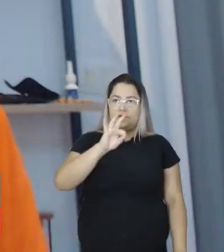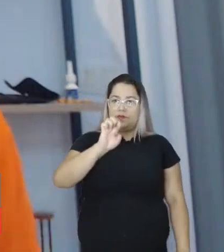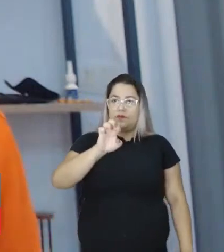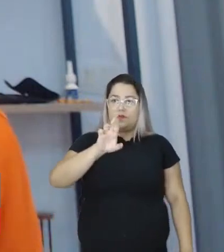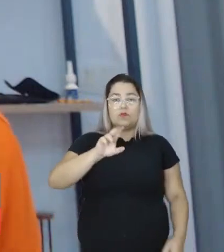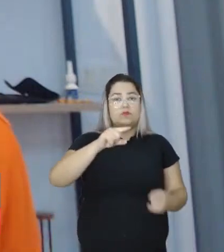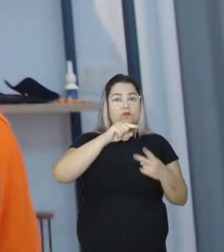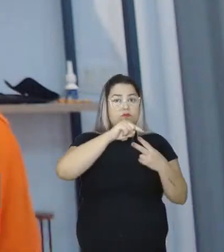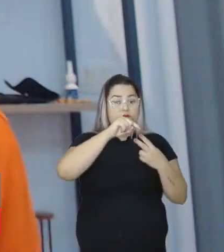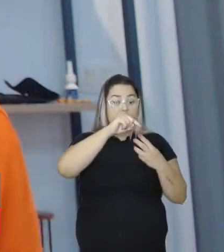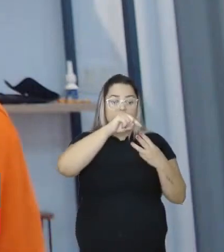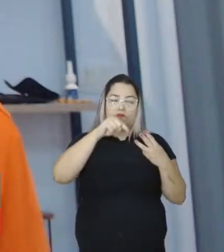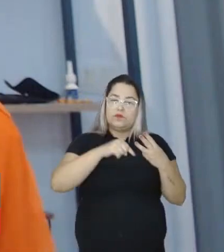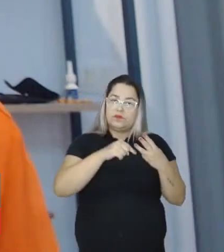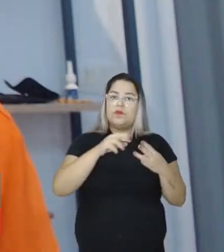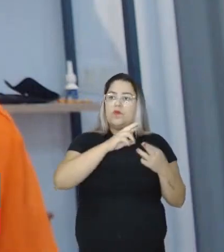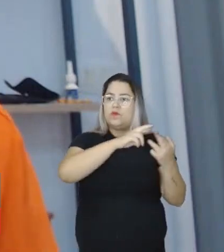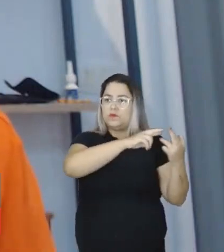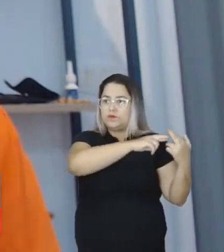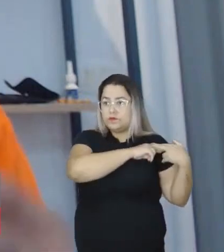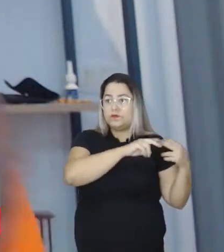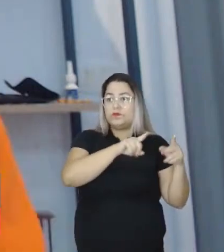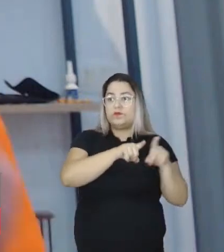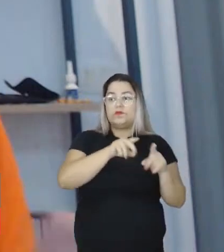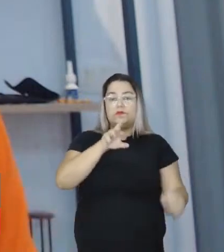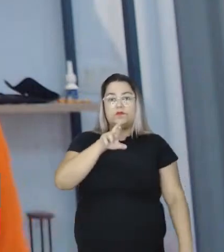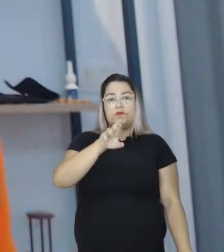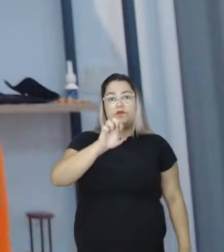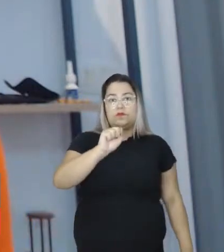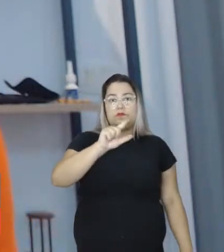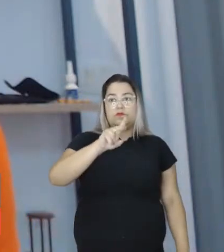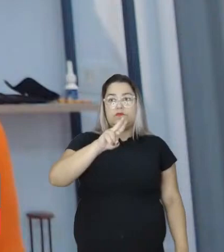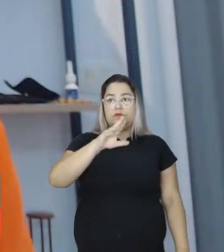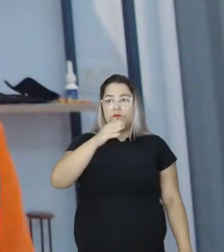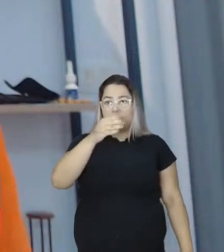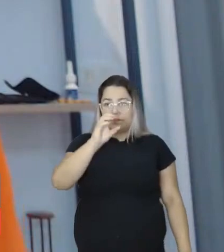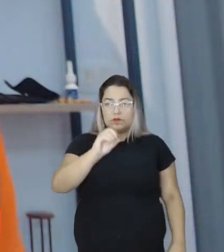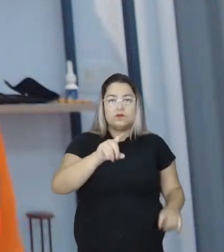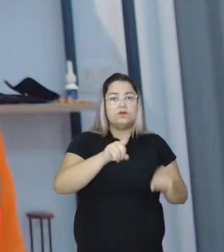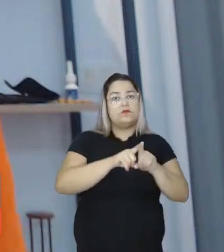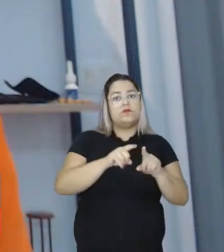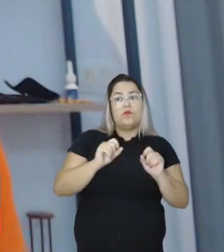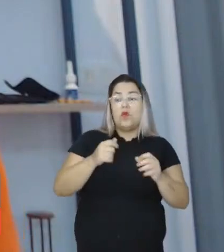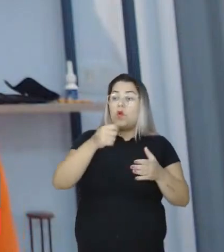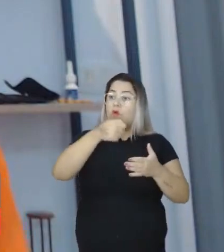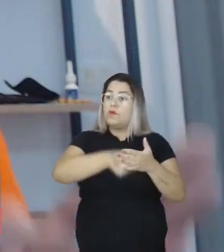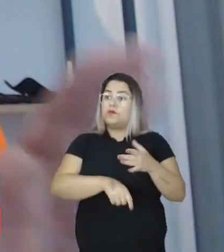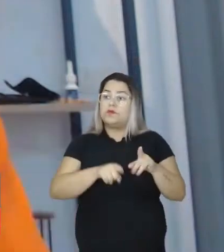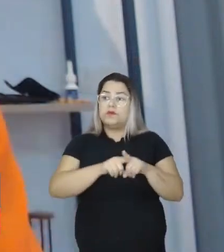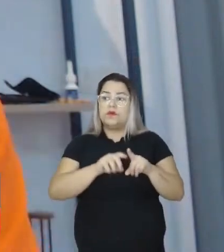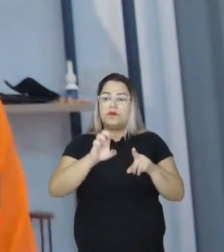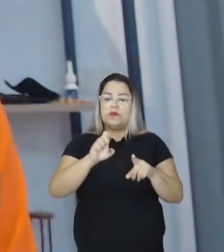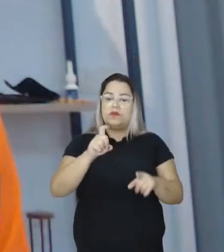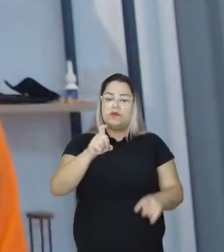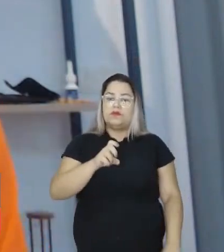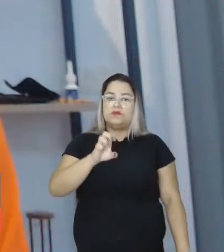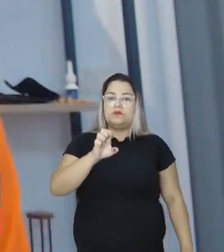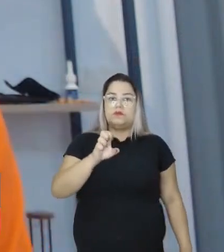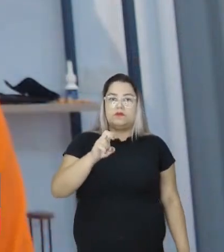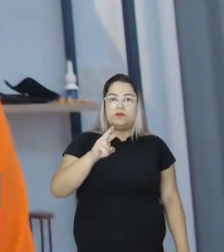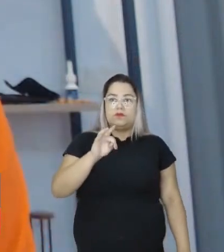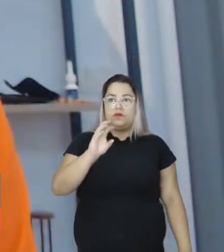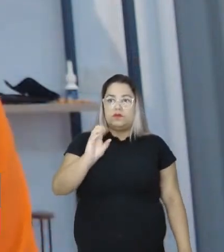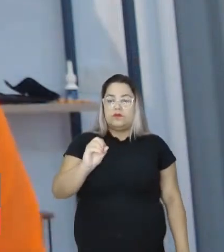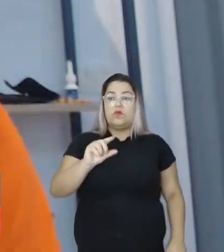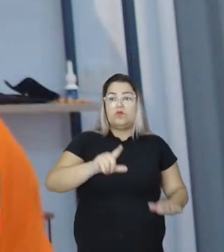hoje são responsáveis por essa resolução. Nós estamos cobrando essa revogação via o Poder Executivo ou via o